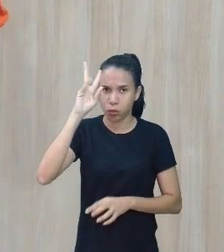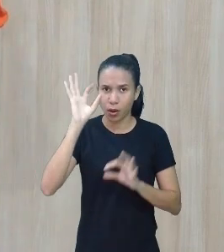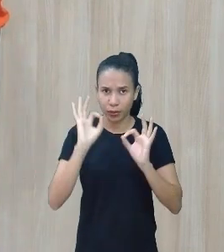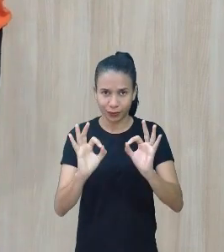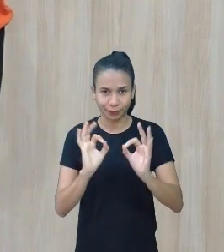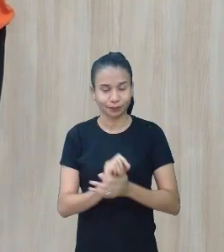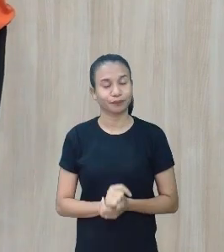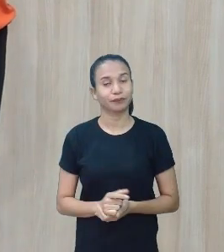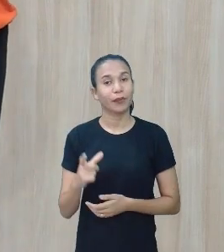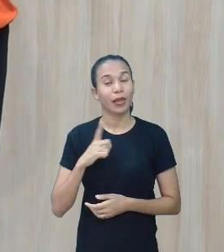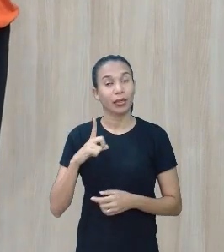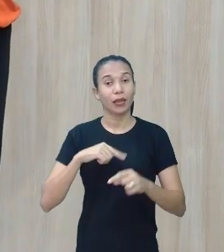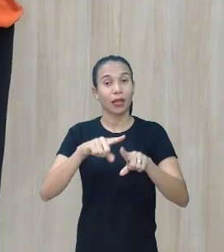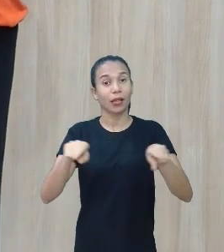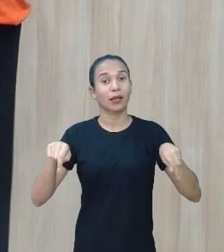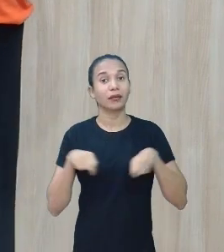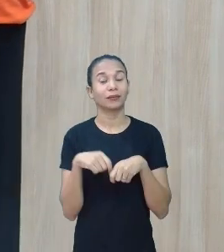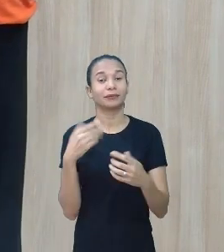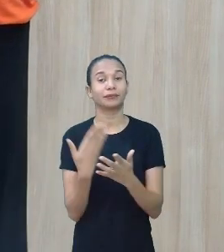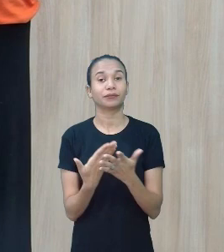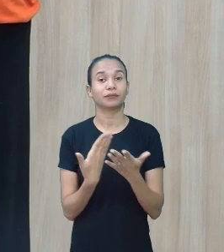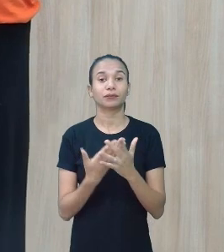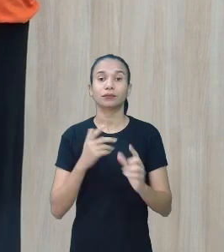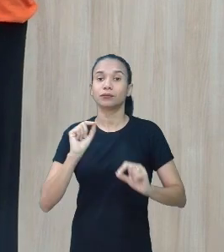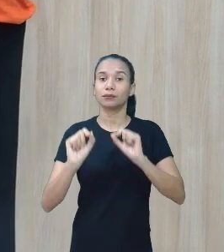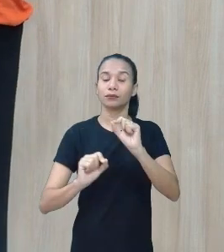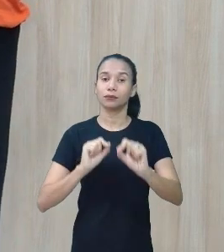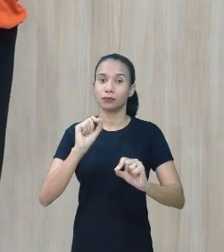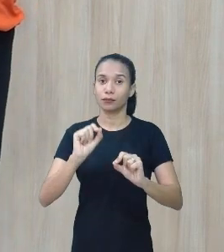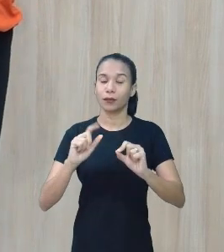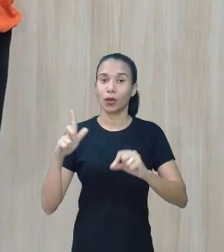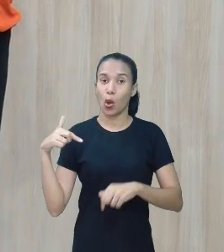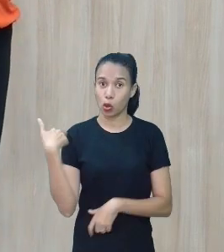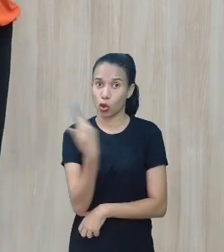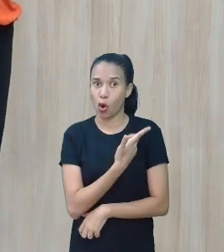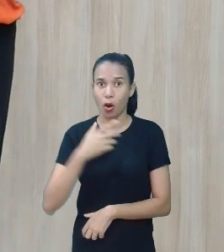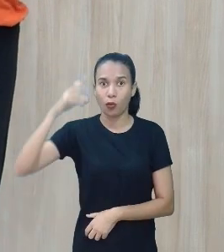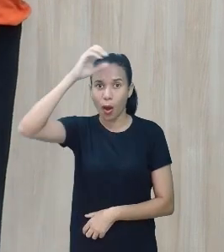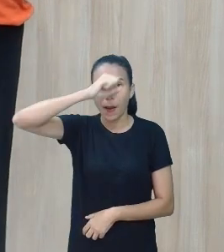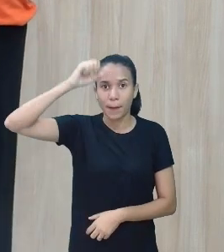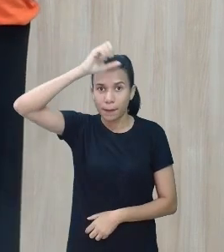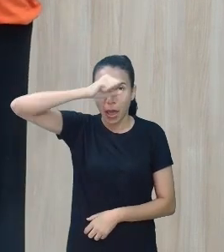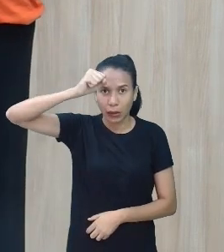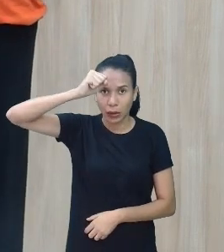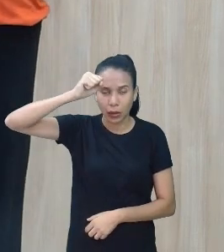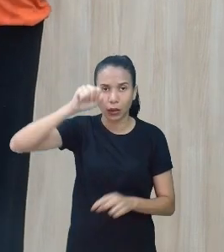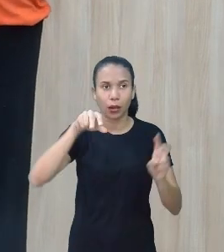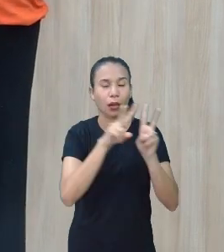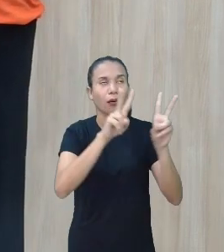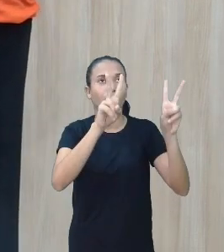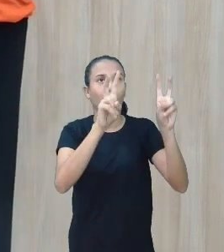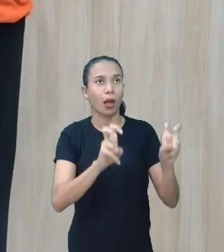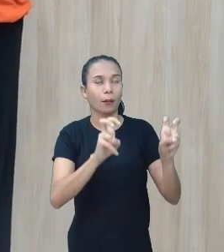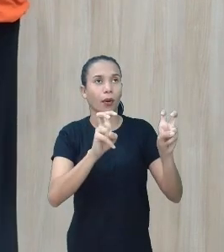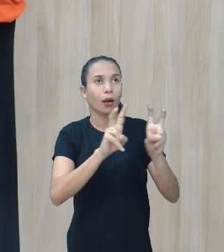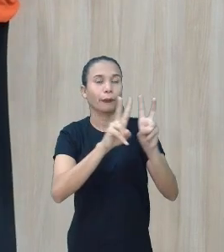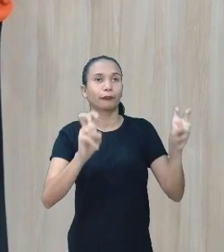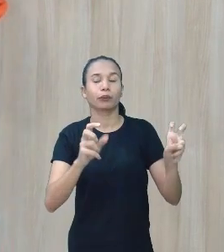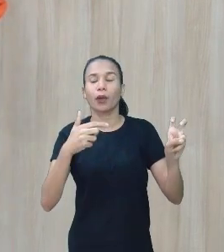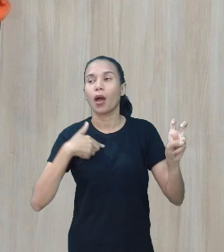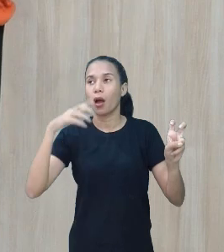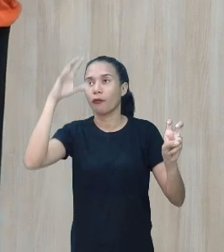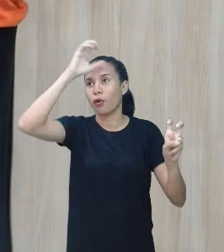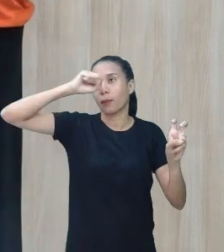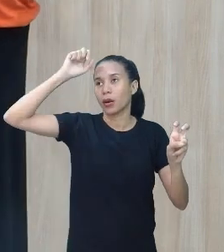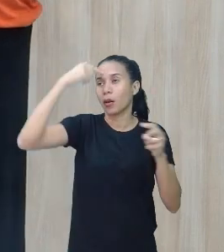Eu costumo dizer em sala de aula que a gente não aprende descritor, eu vou aprender para